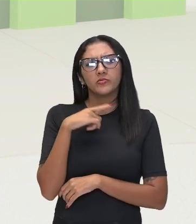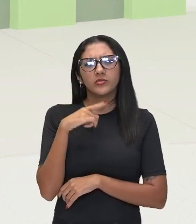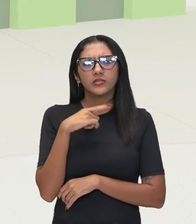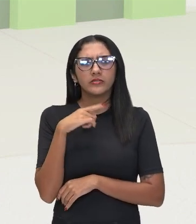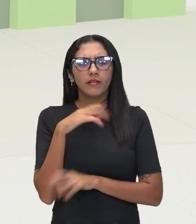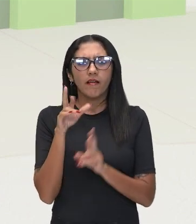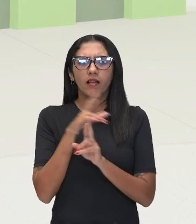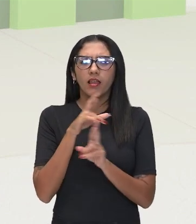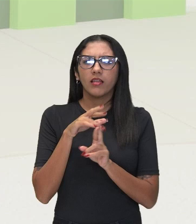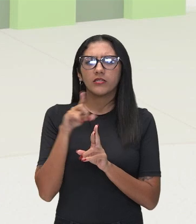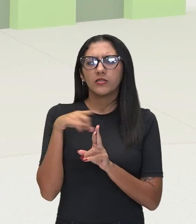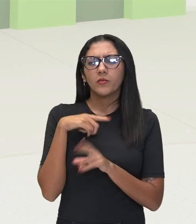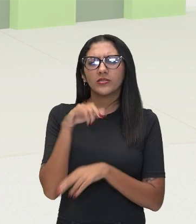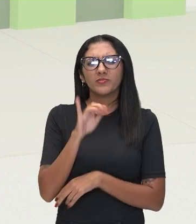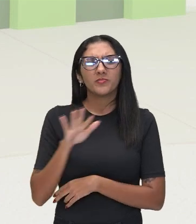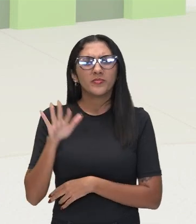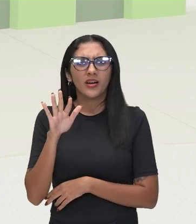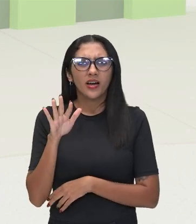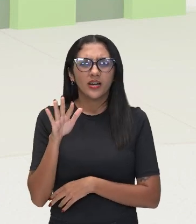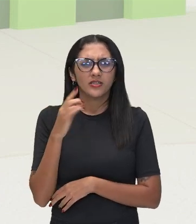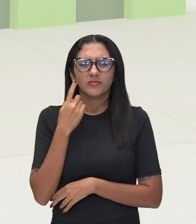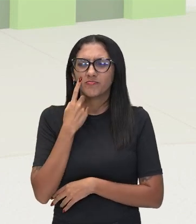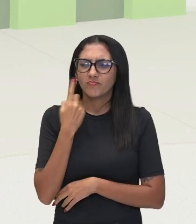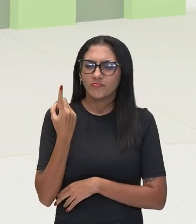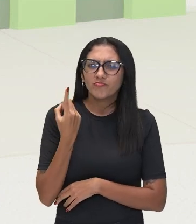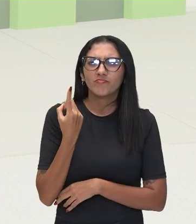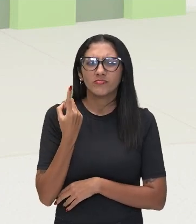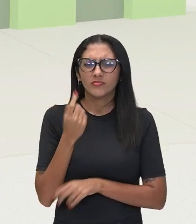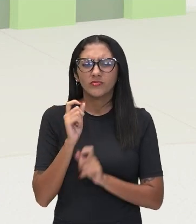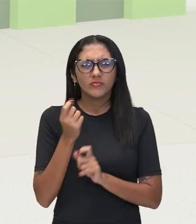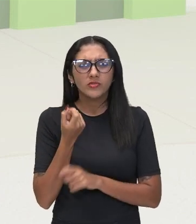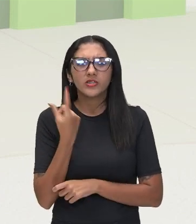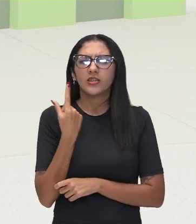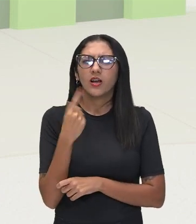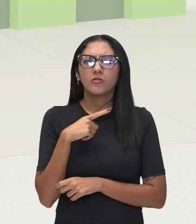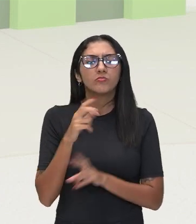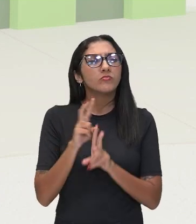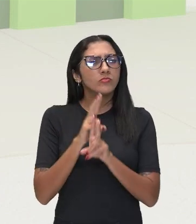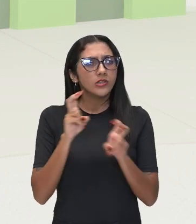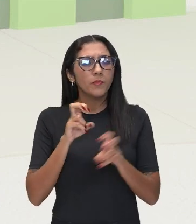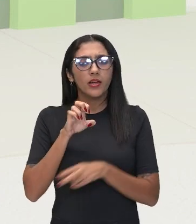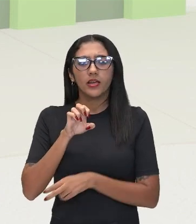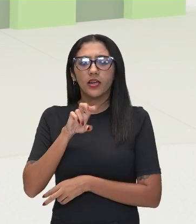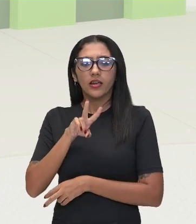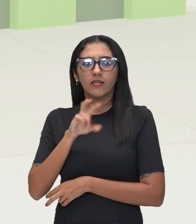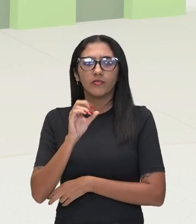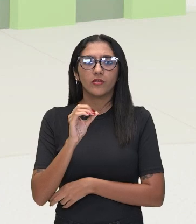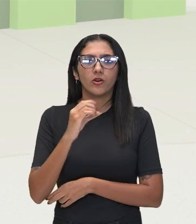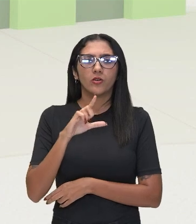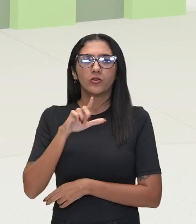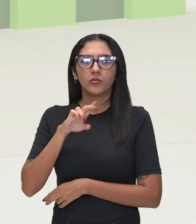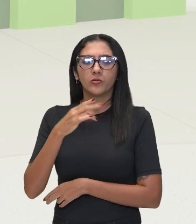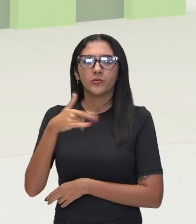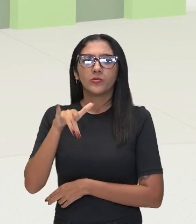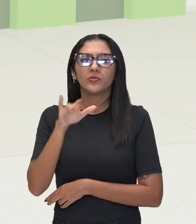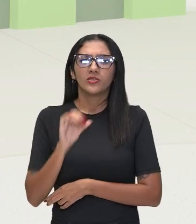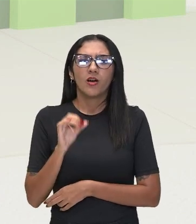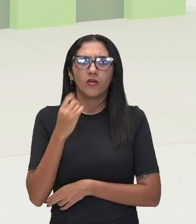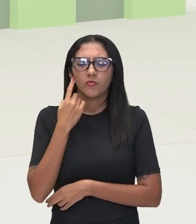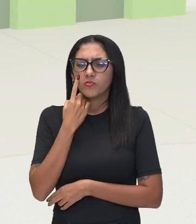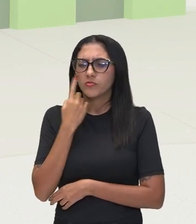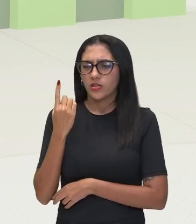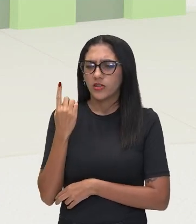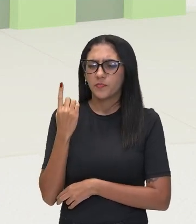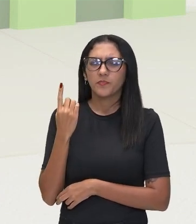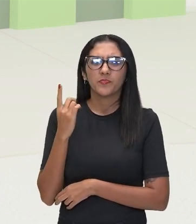representação aqui na nossa tela, né, para nós tratarmos de evolução? E eu trago para vocês um fóssil.